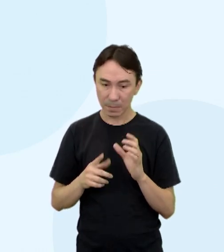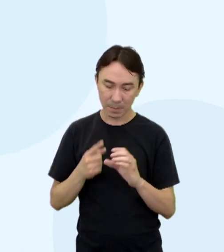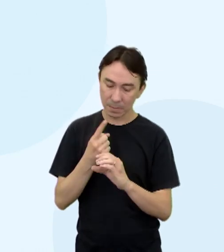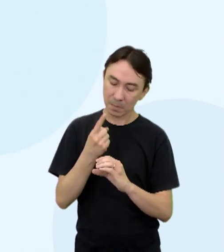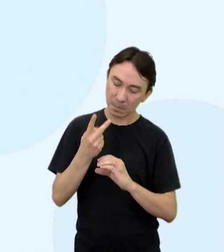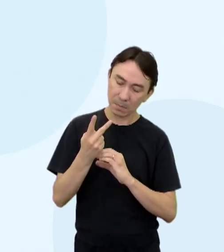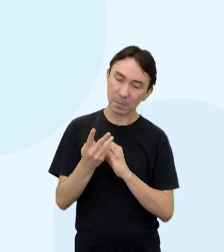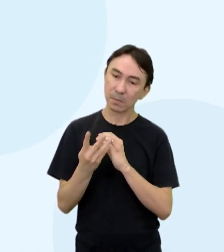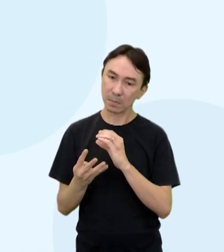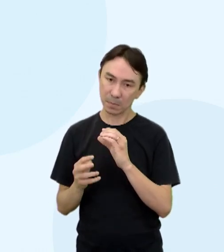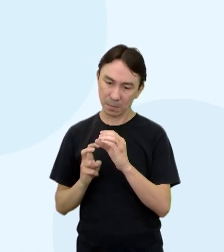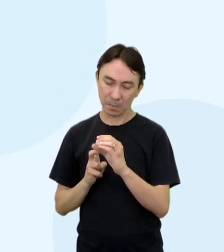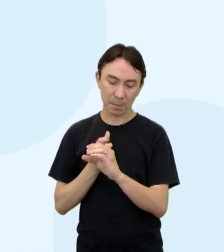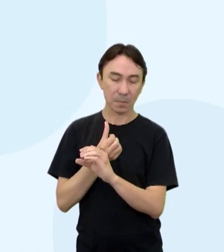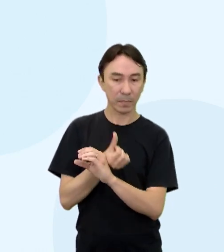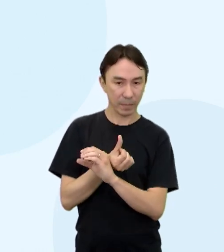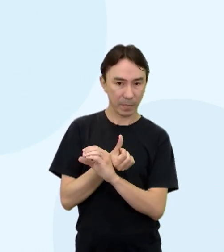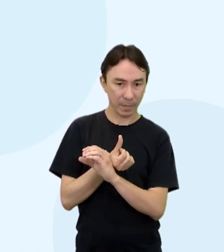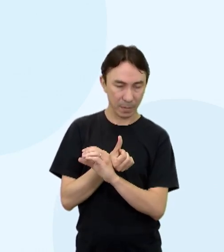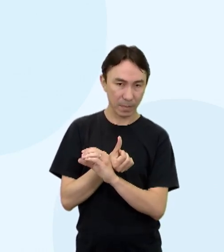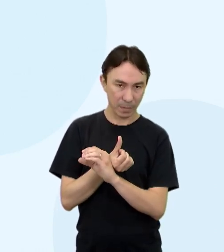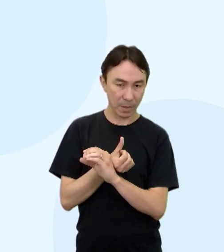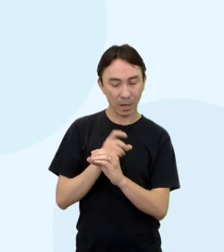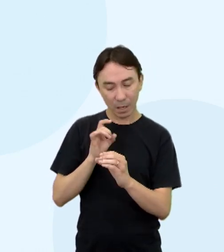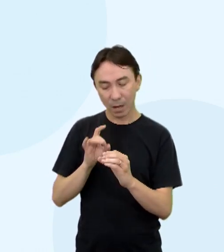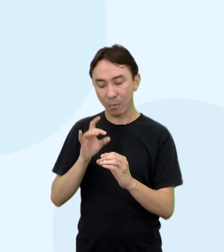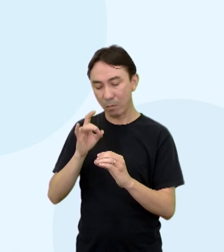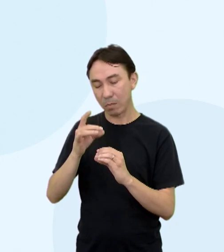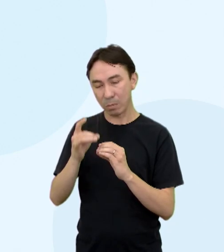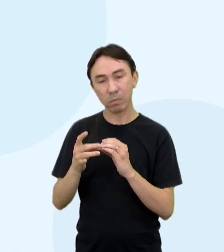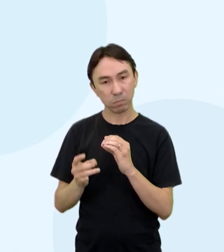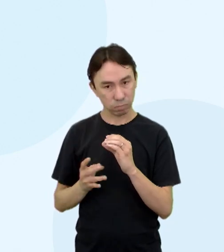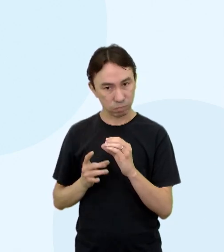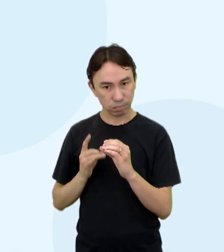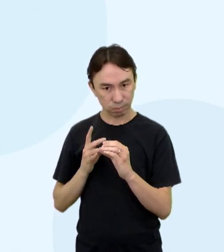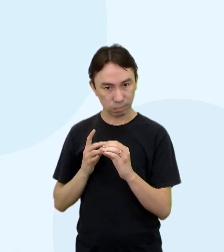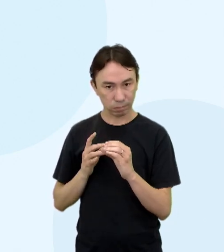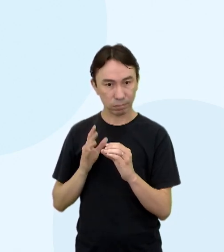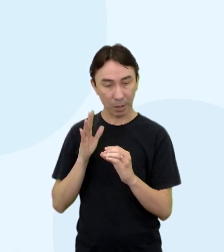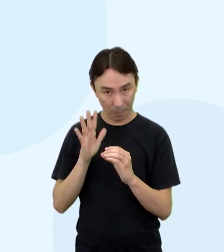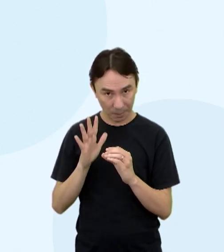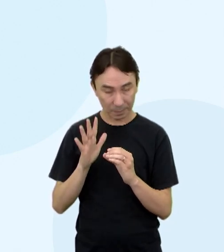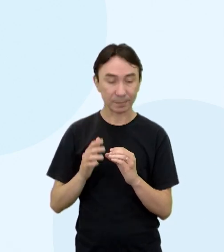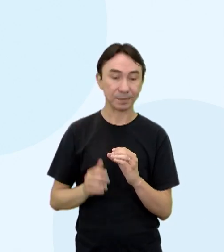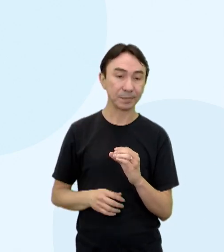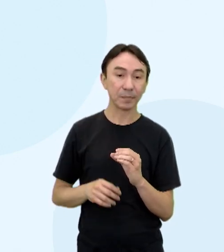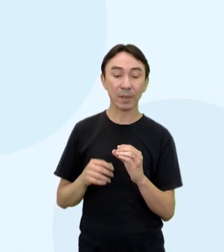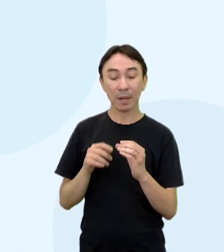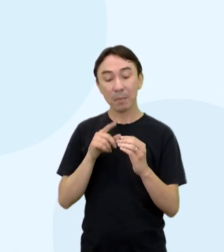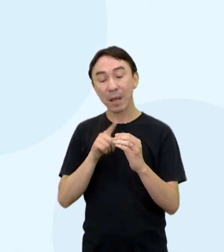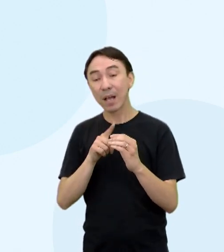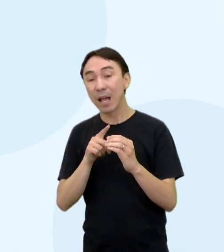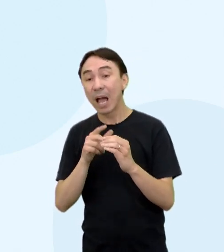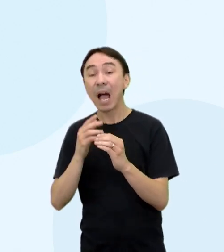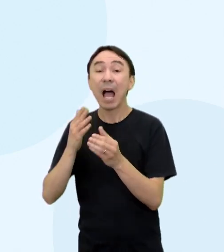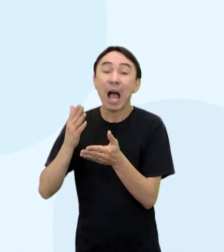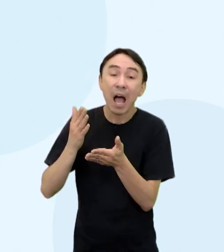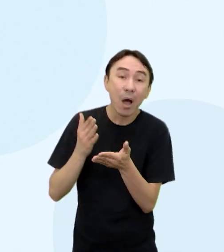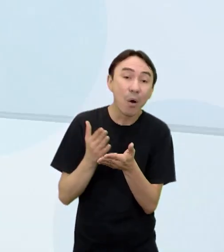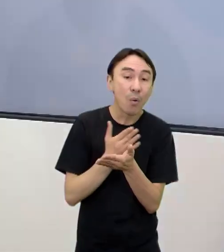elementos, vamos dizer assim, tá? Cada face é um elemento. Desses elementos, pessoal, só